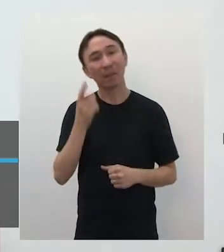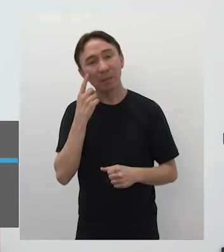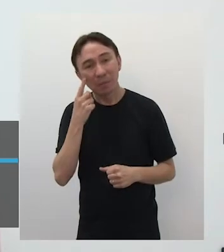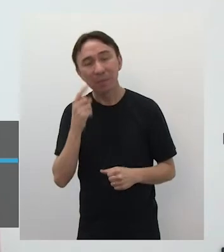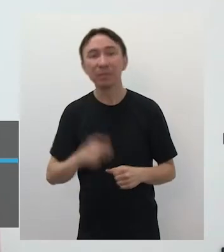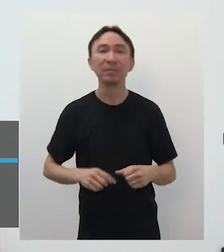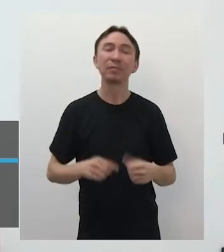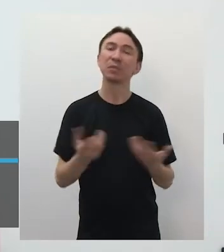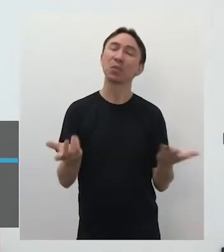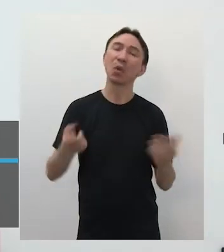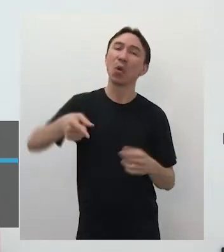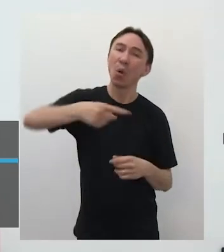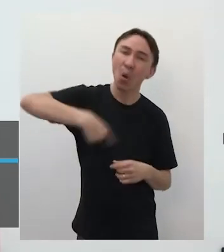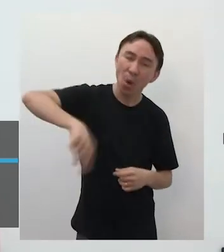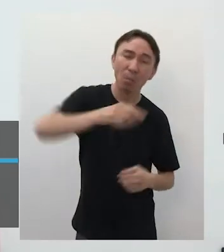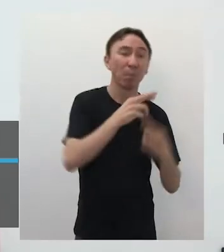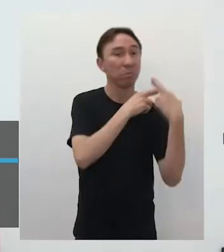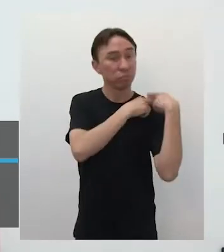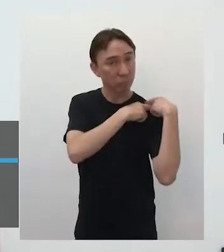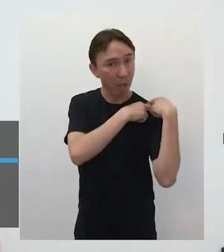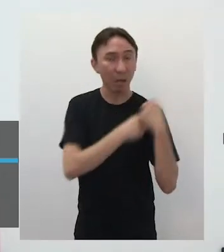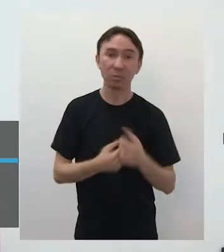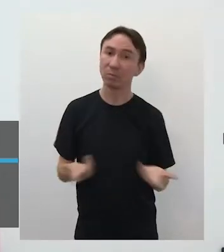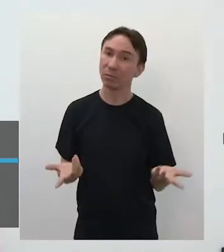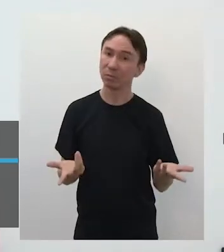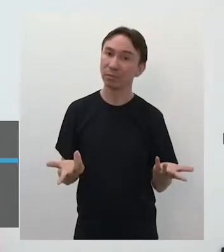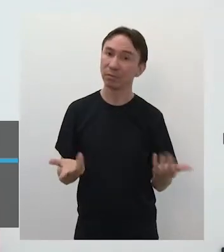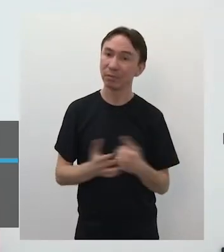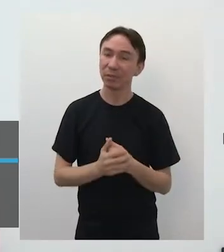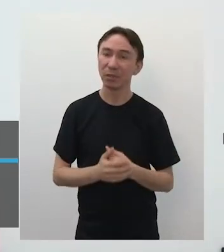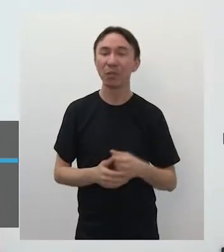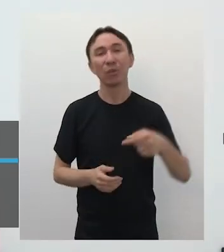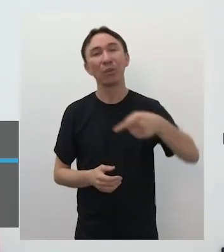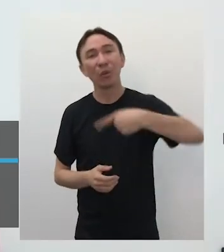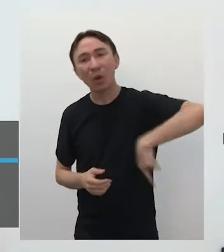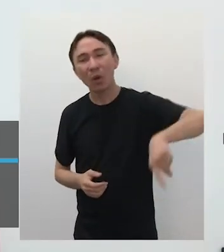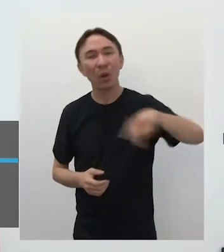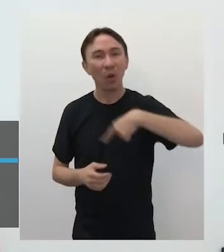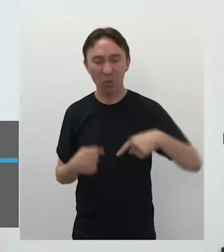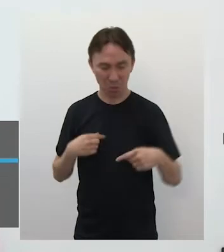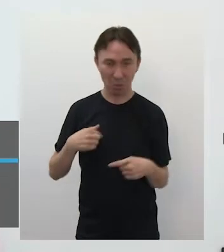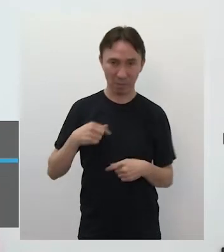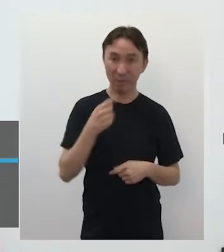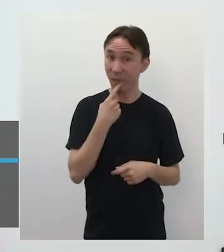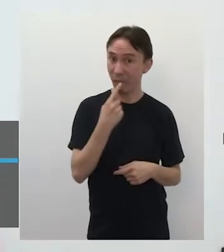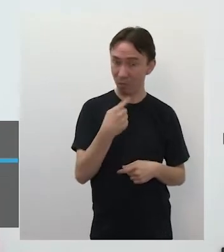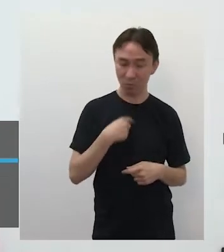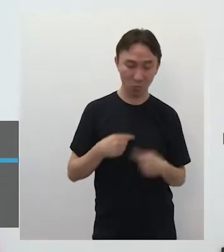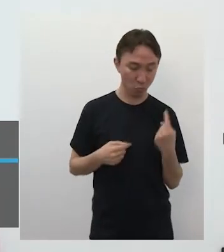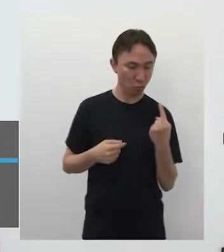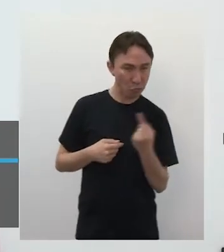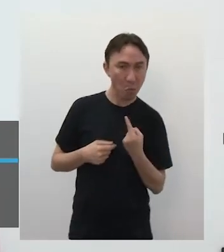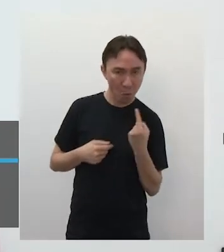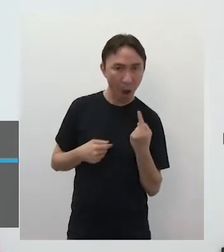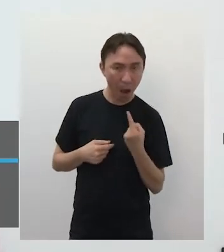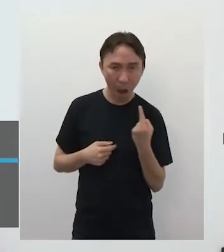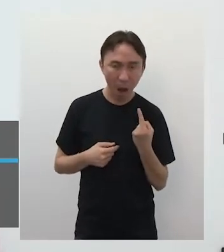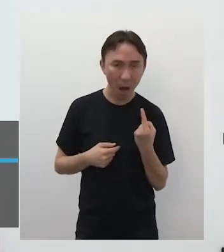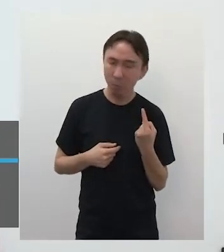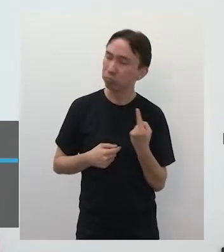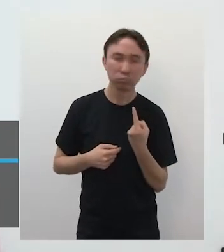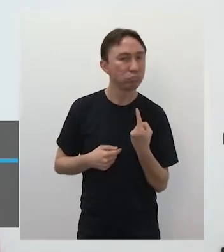cumprimos e realizamos aqui as políticas públicas do Estado de São Paulo. E o